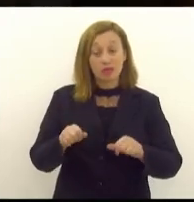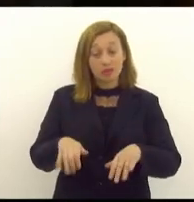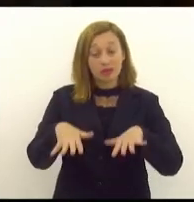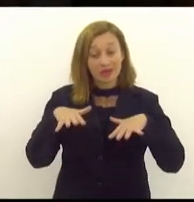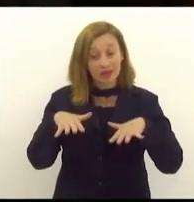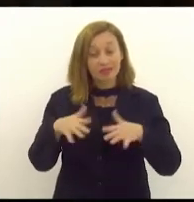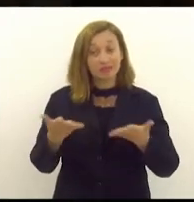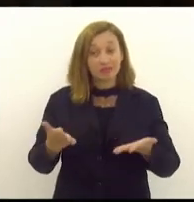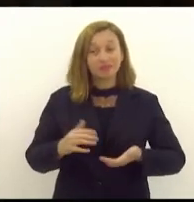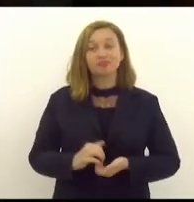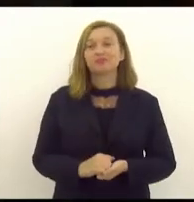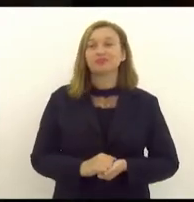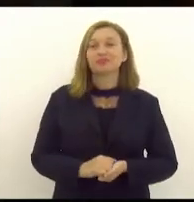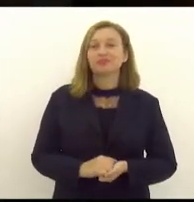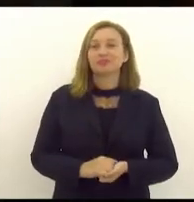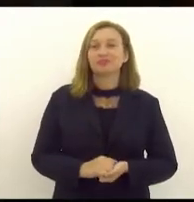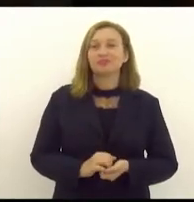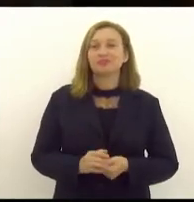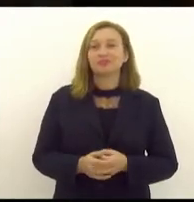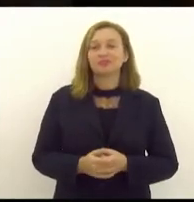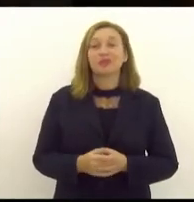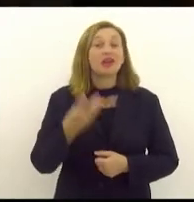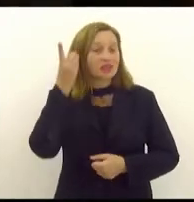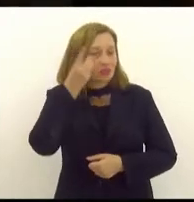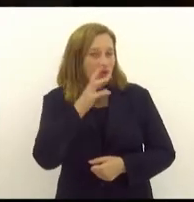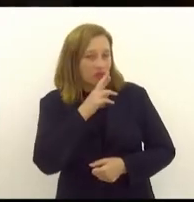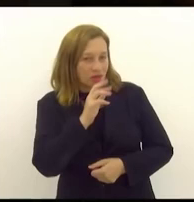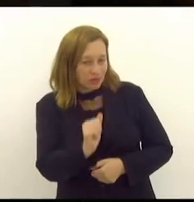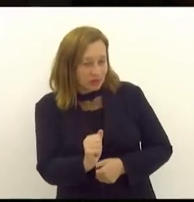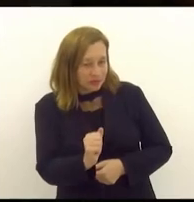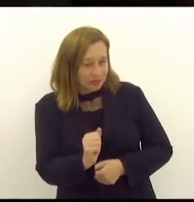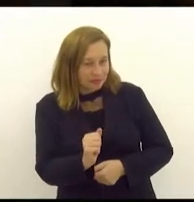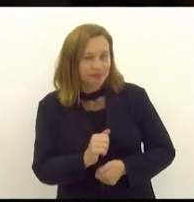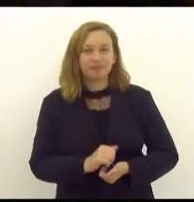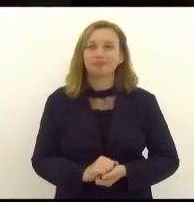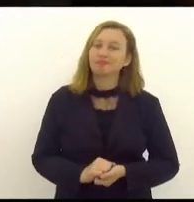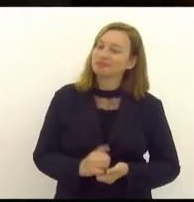ele Deputado Rodrigo Amorim